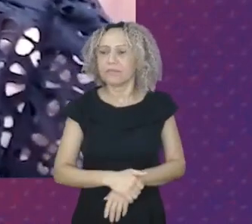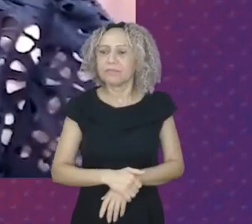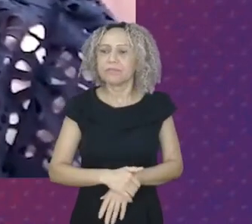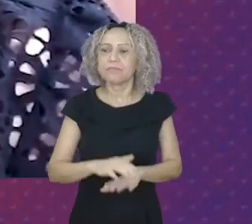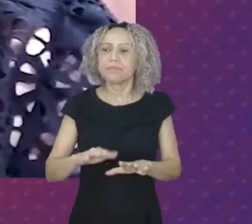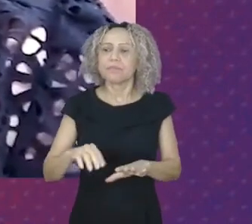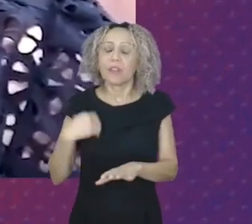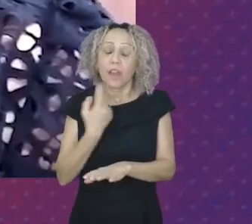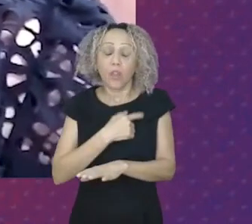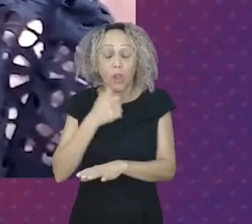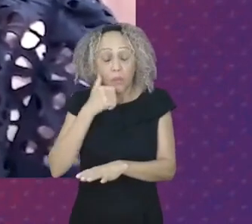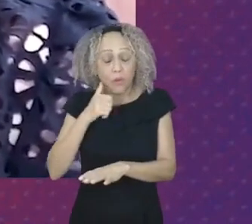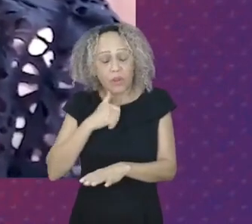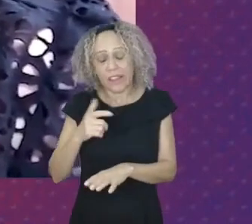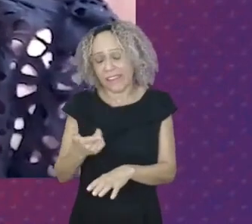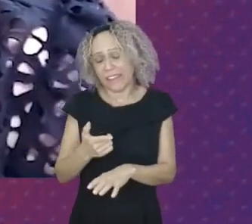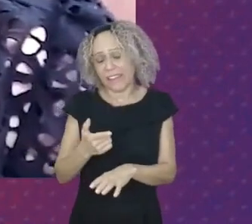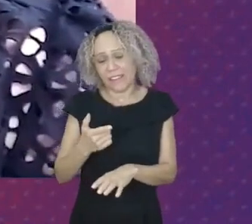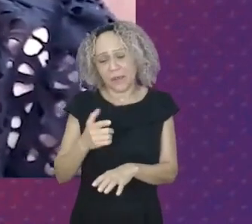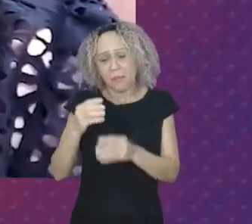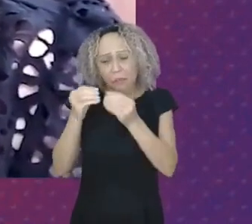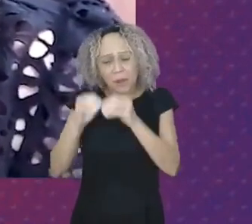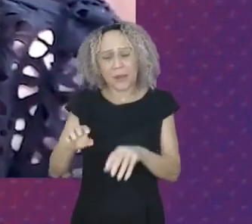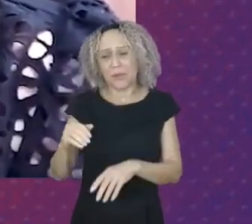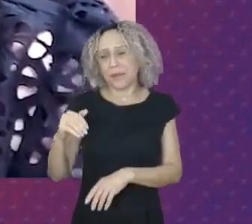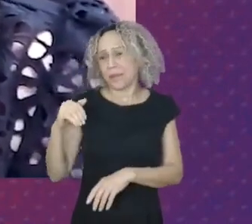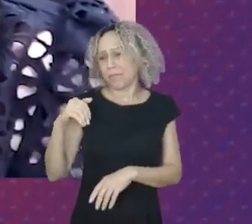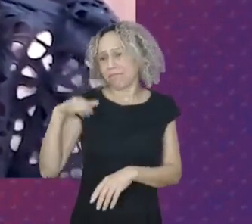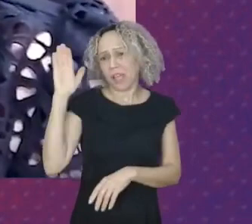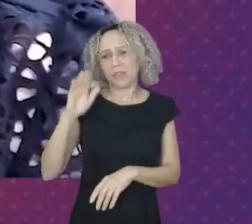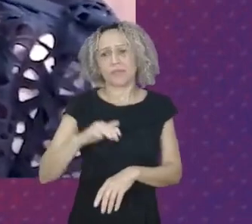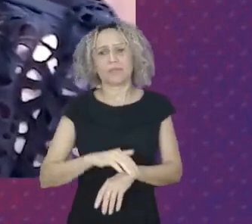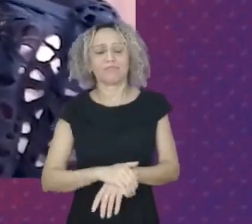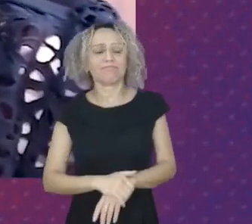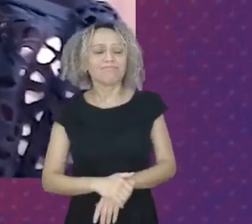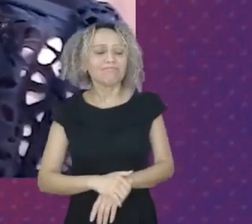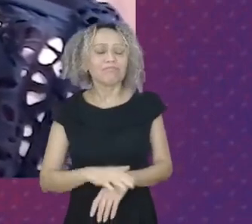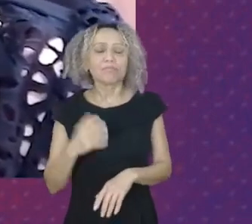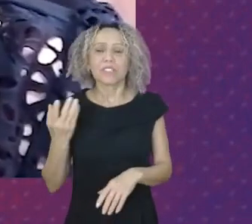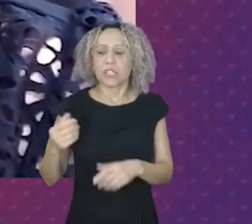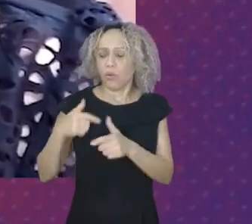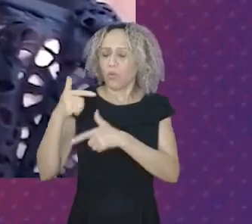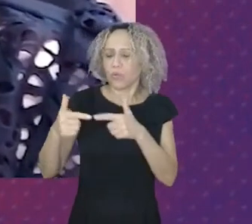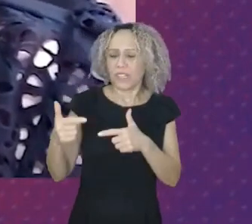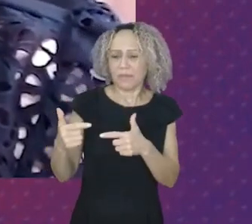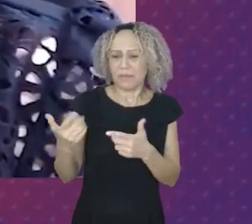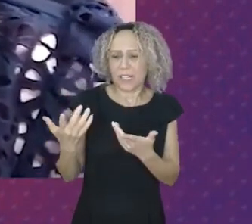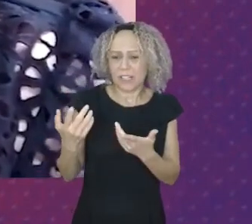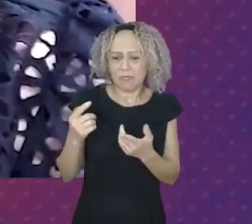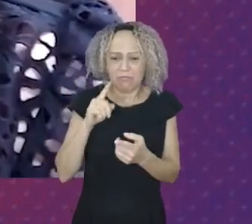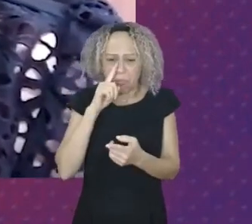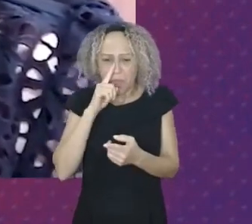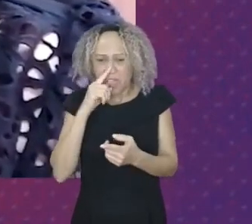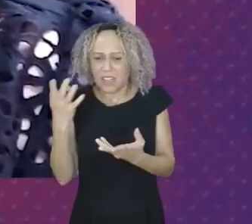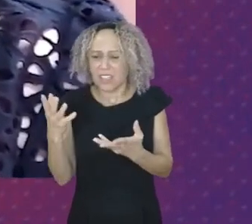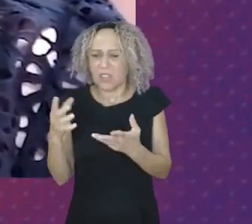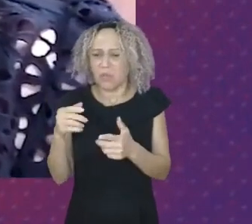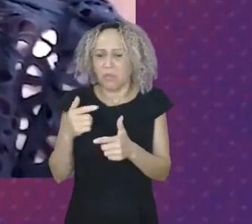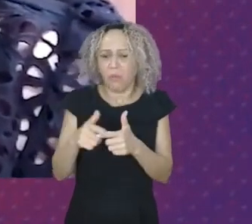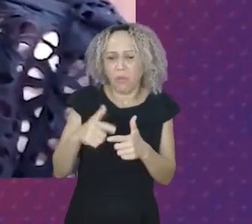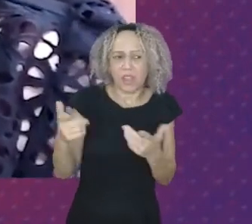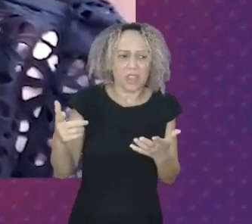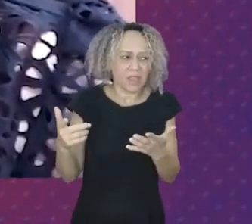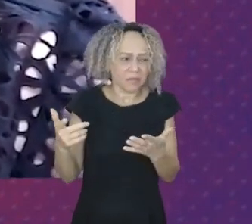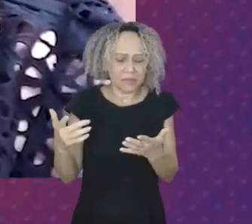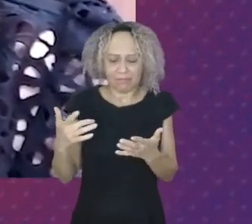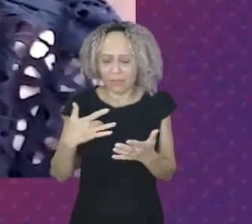mais prejuízo, que é a questão do trabalho na área insalubre, né, para mulheres e gestantes.